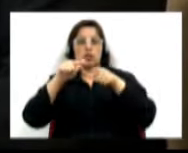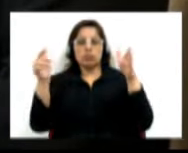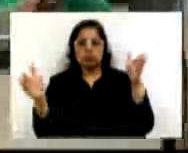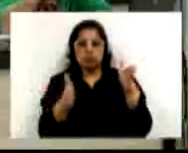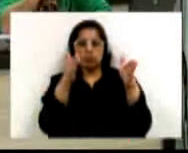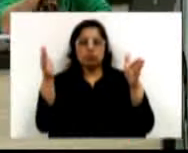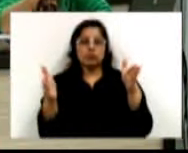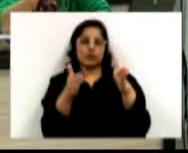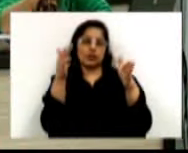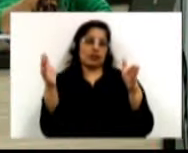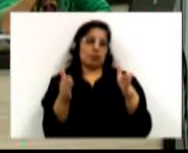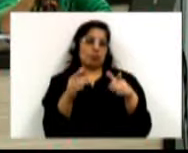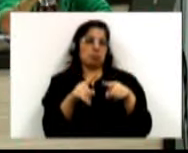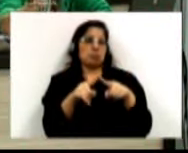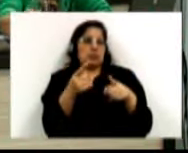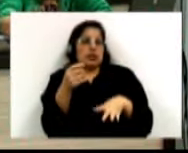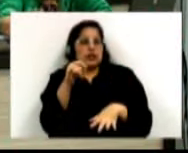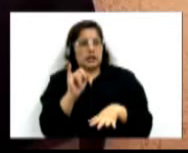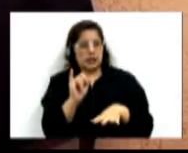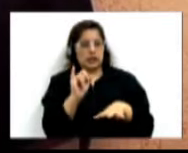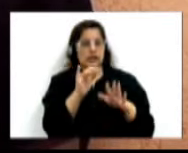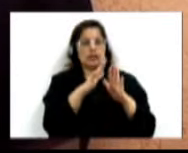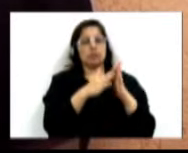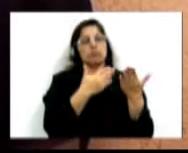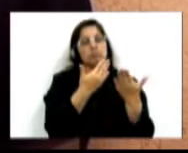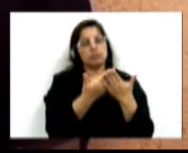O que é necessário para atingir